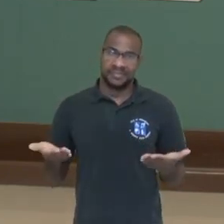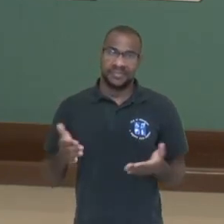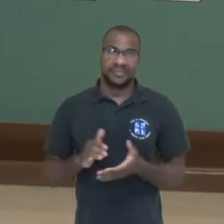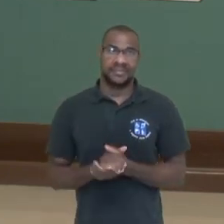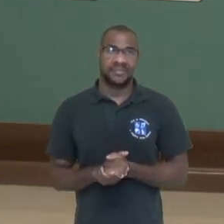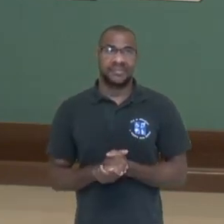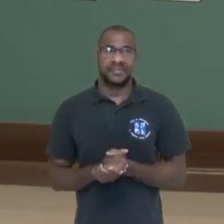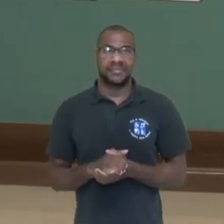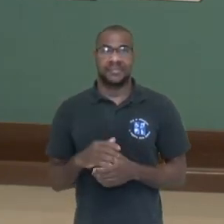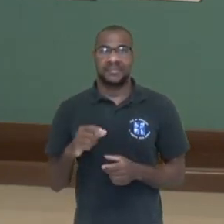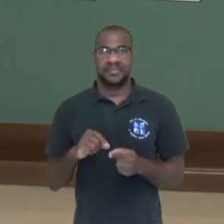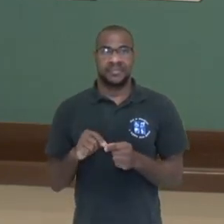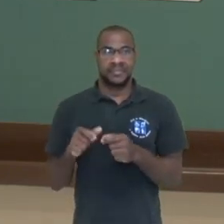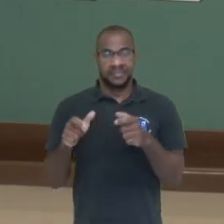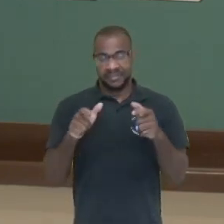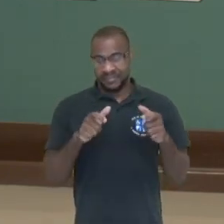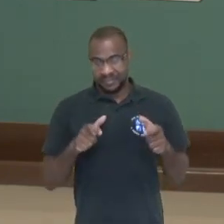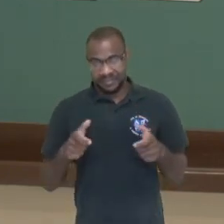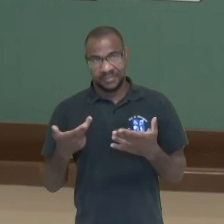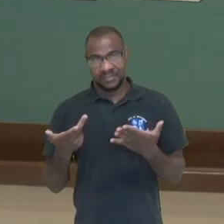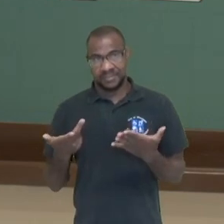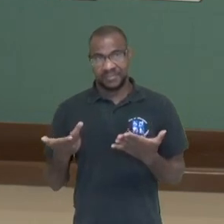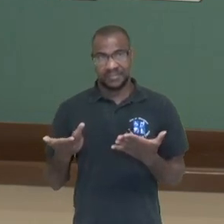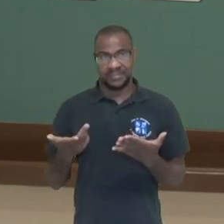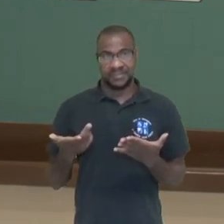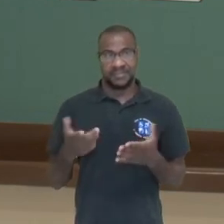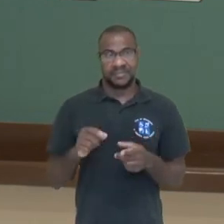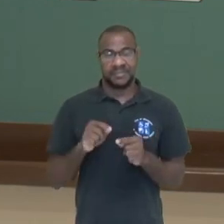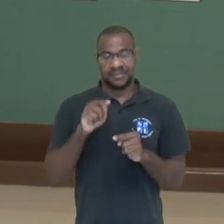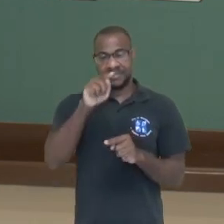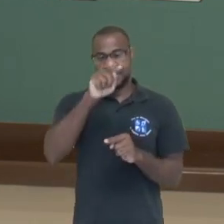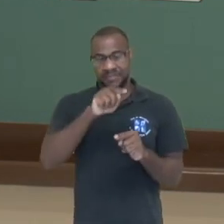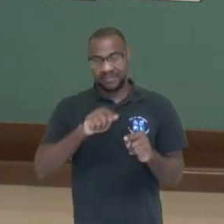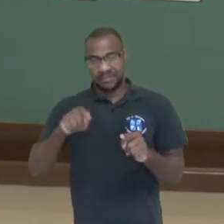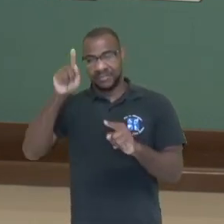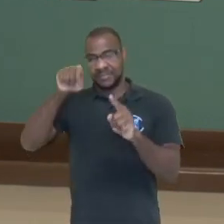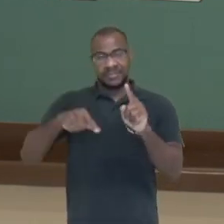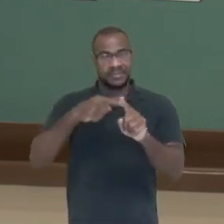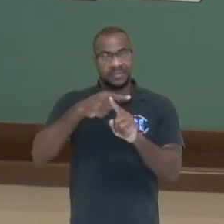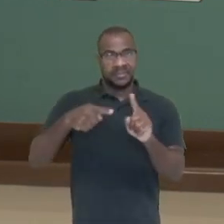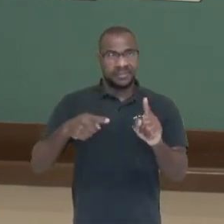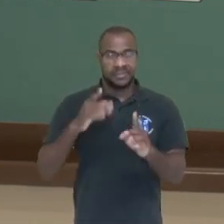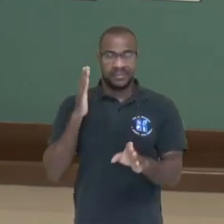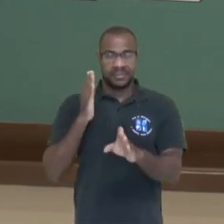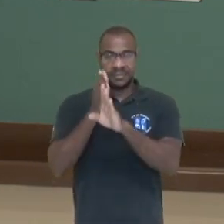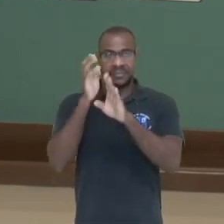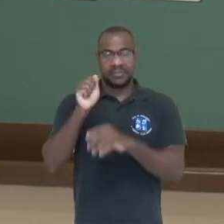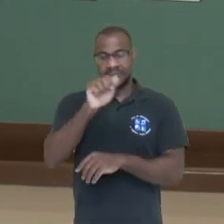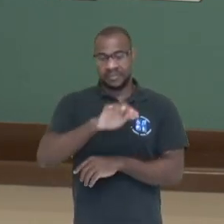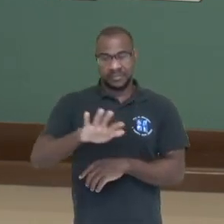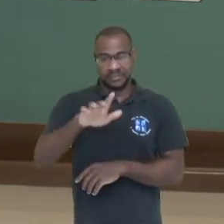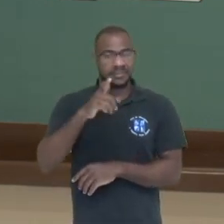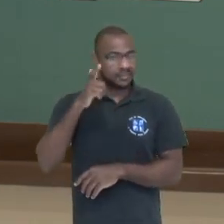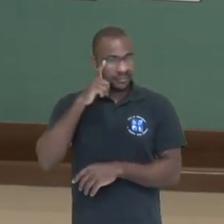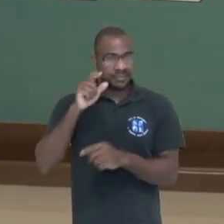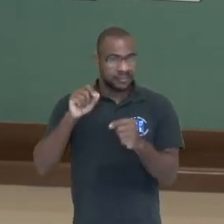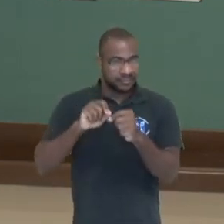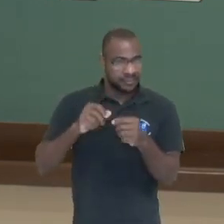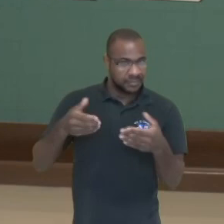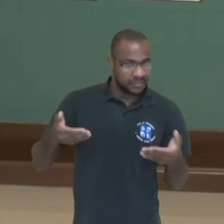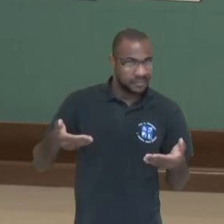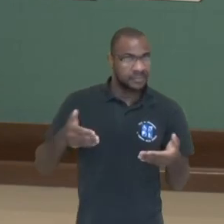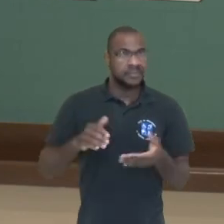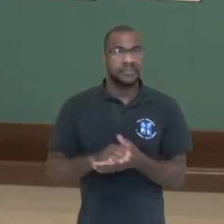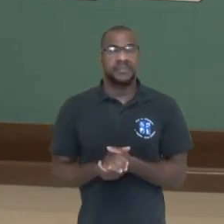cartesiano, localização, área, determinar as medidas até conseguir a área. Conseguiu fazer? Ah,